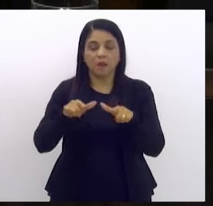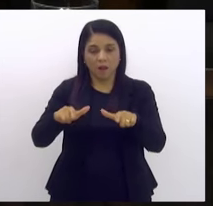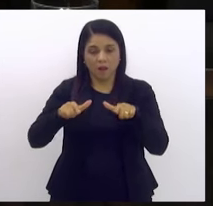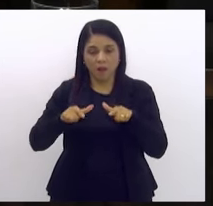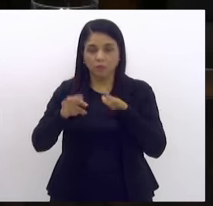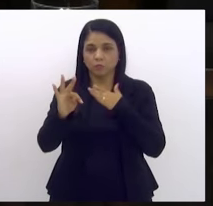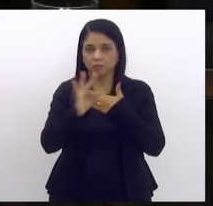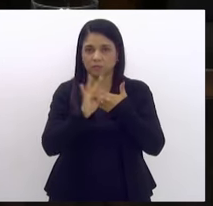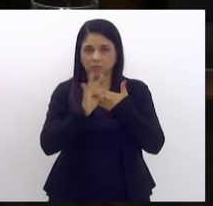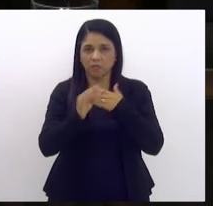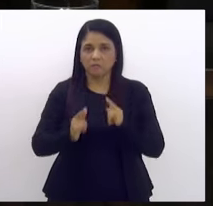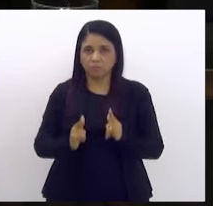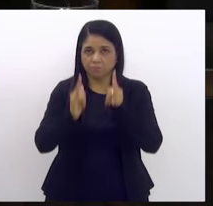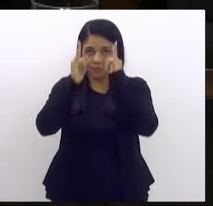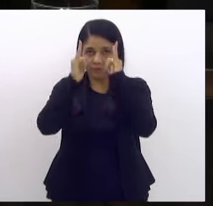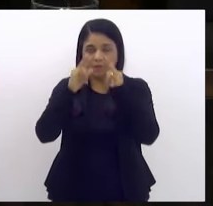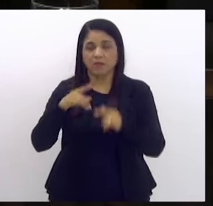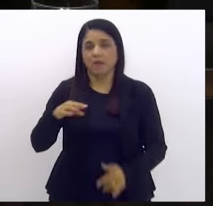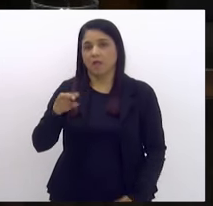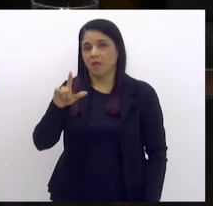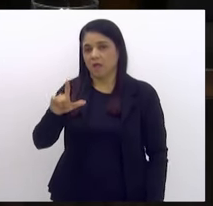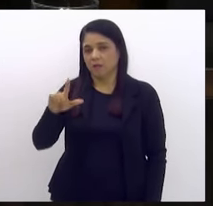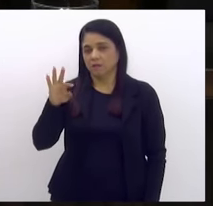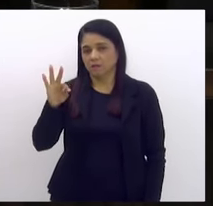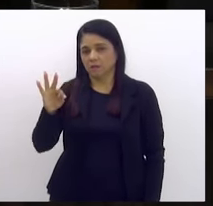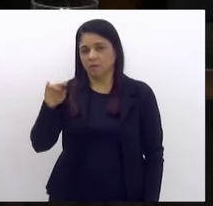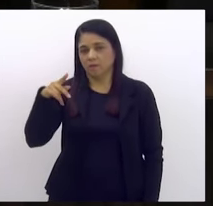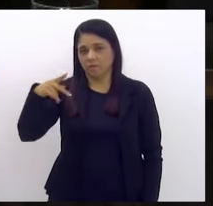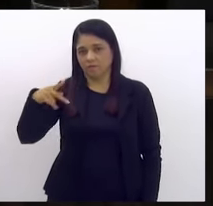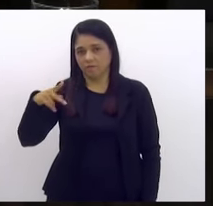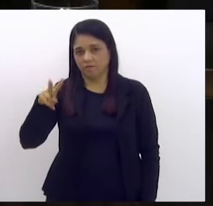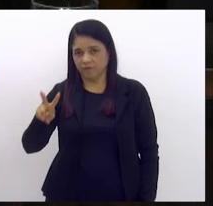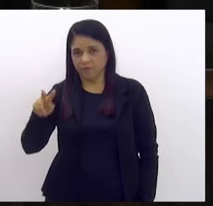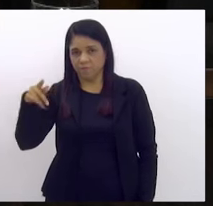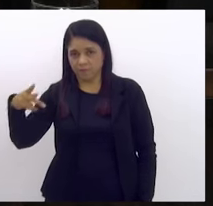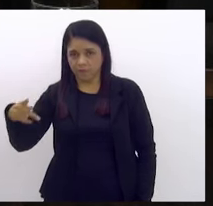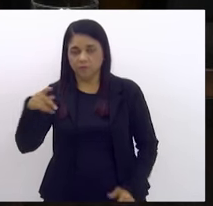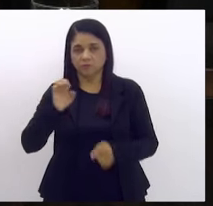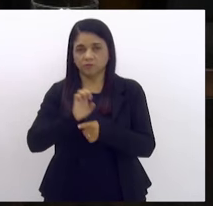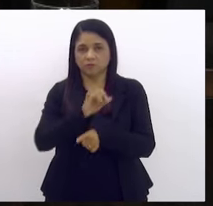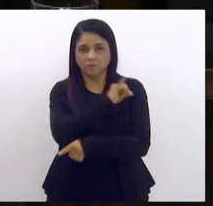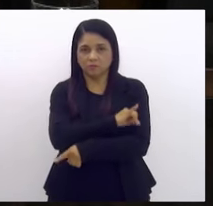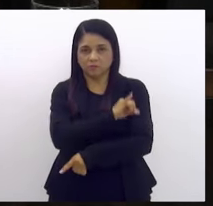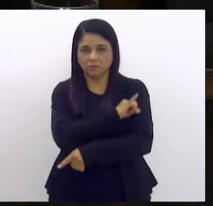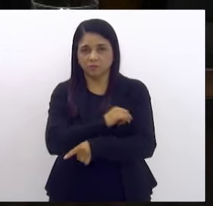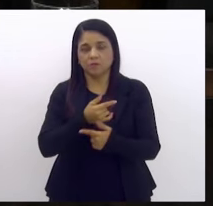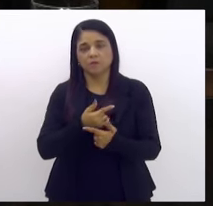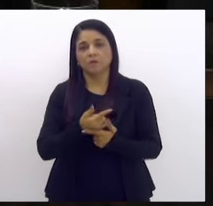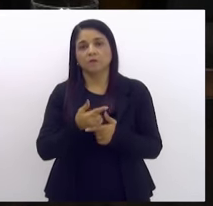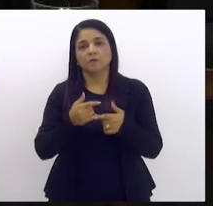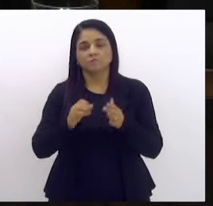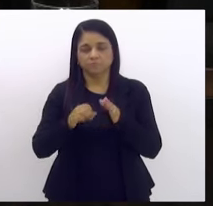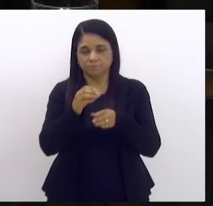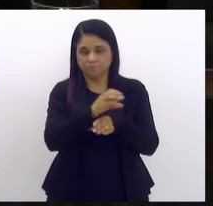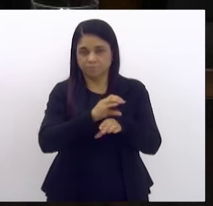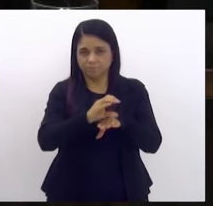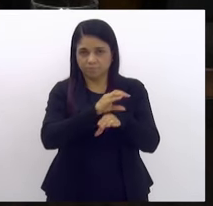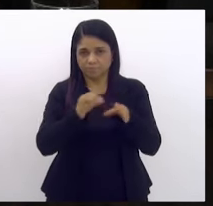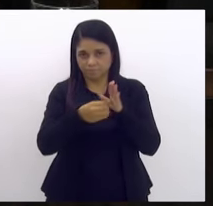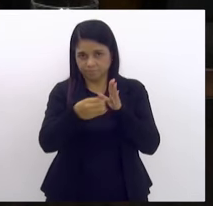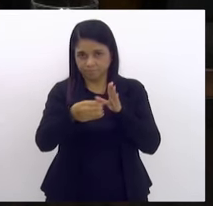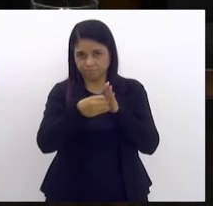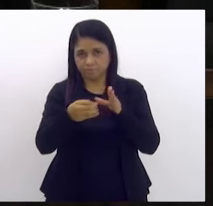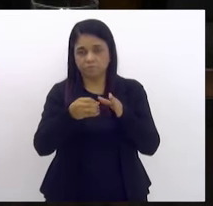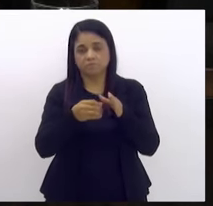de vistoria predial, LTVP, no Estado do Rio de Janeiro, e dá outras providências. Parecer das Comissões de Constituição e Justiça